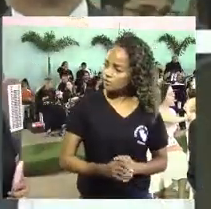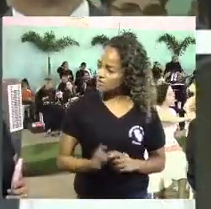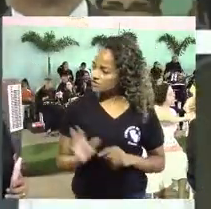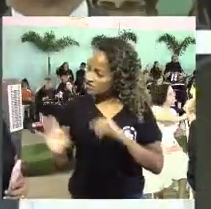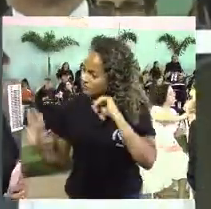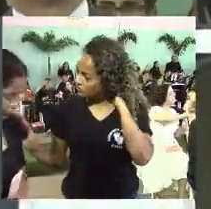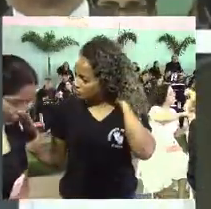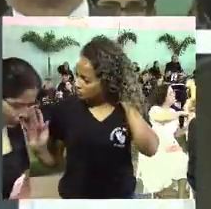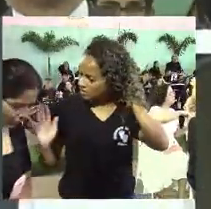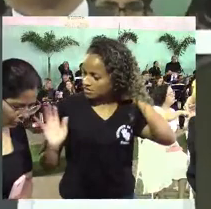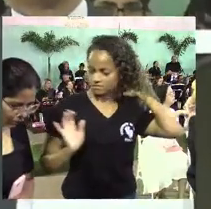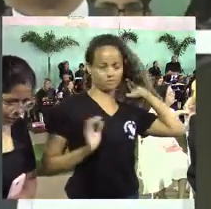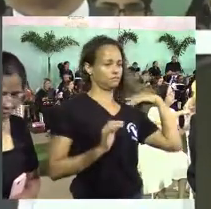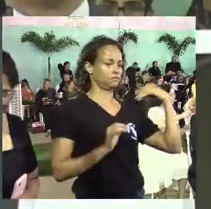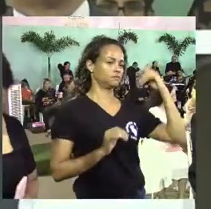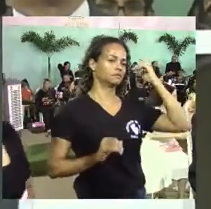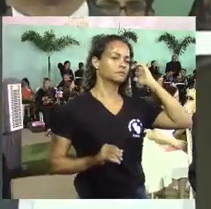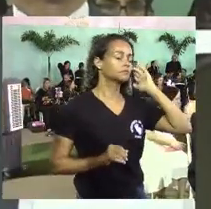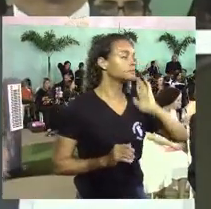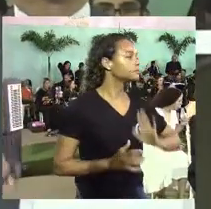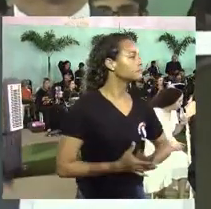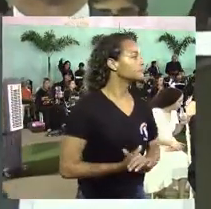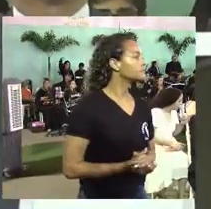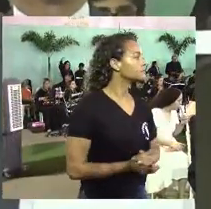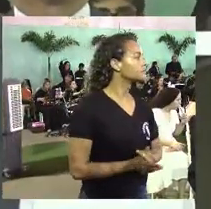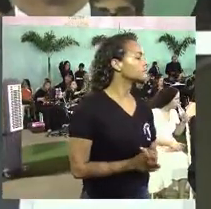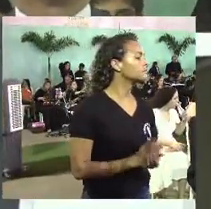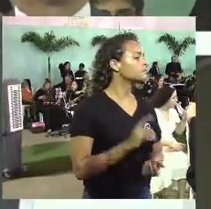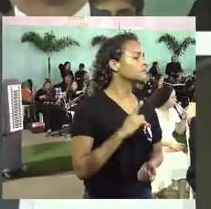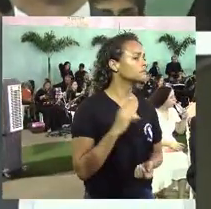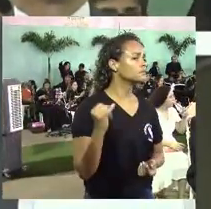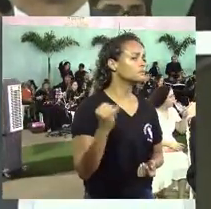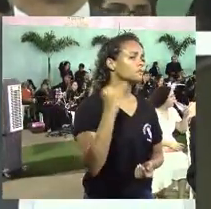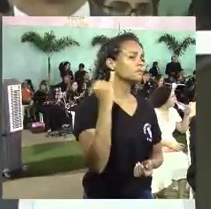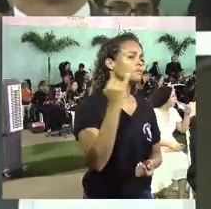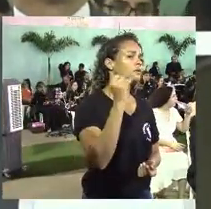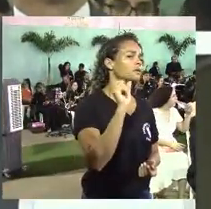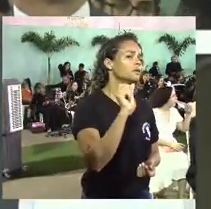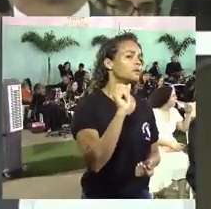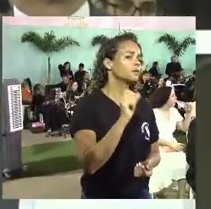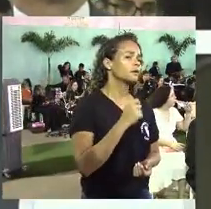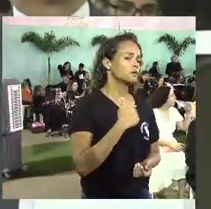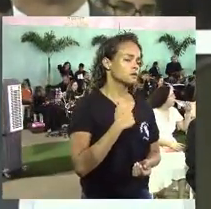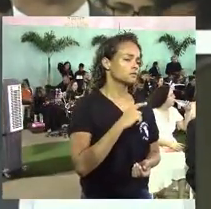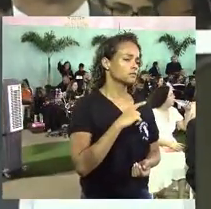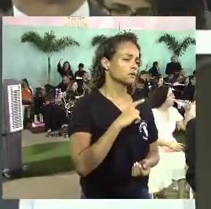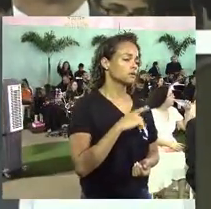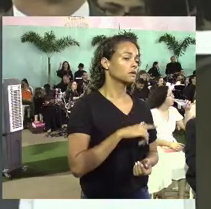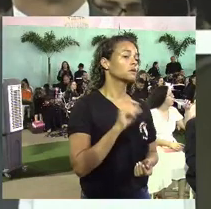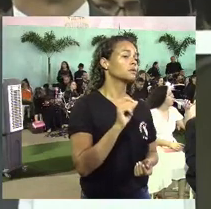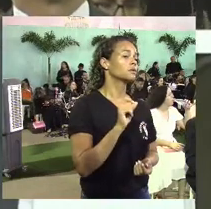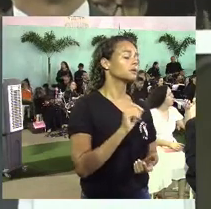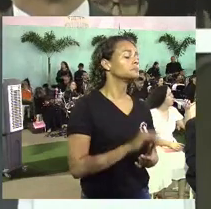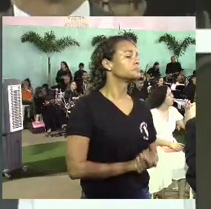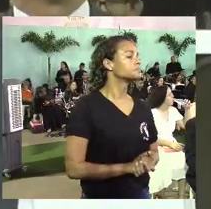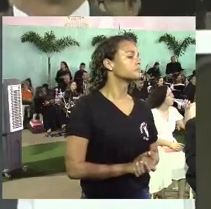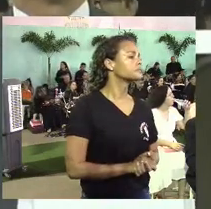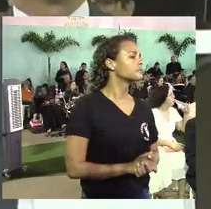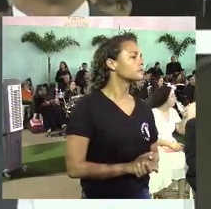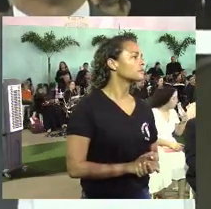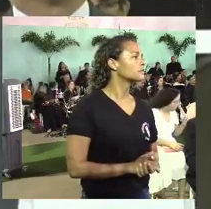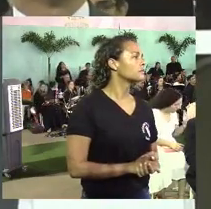a música que é para mim é mais importante das que o senhor já me deu até o dia de hoje uma vez